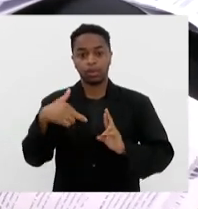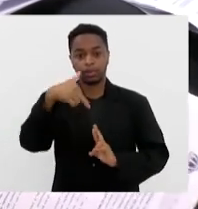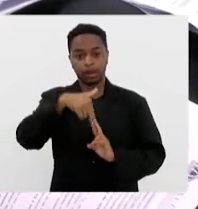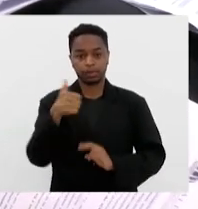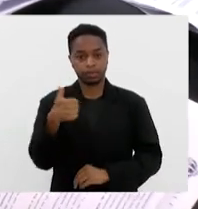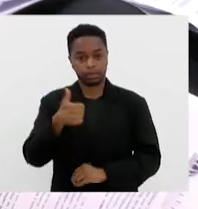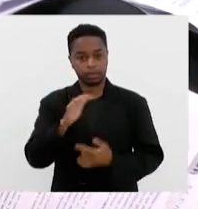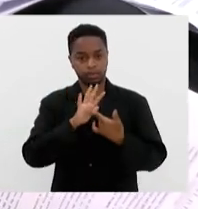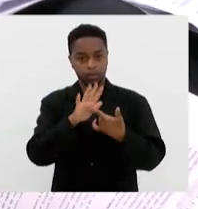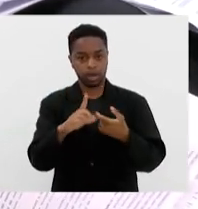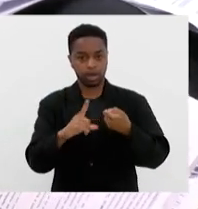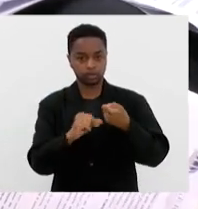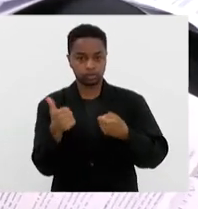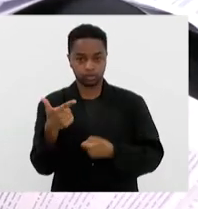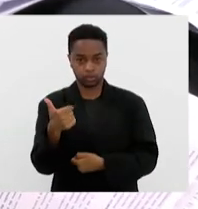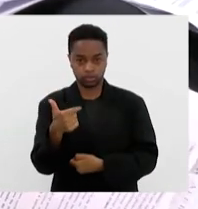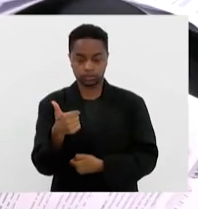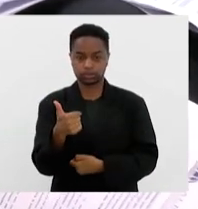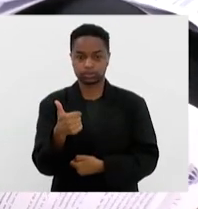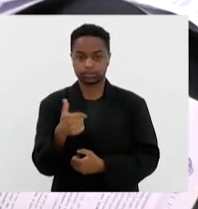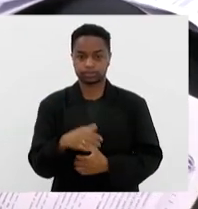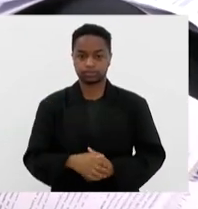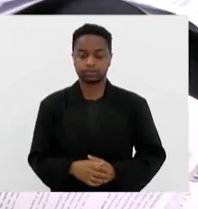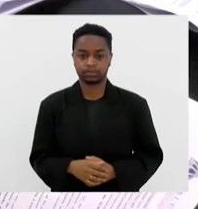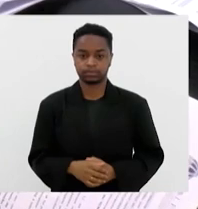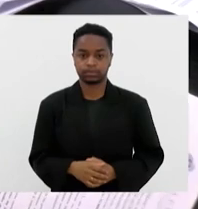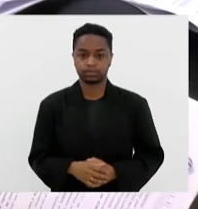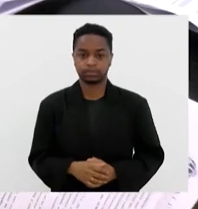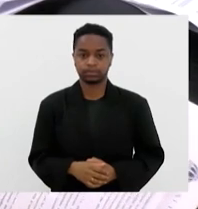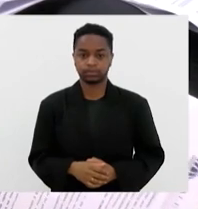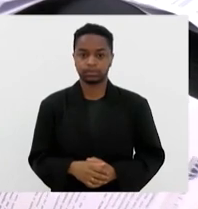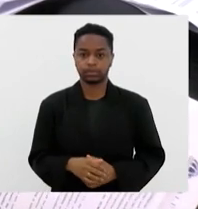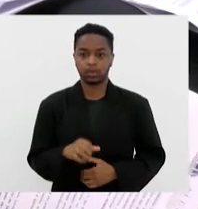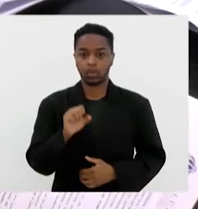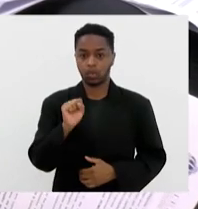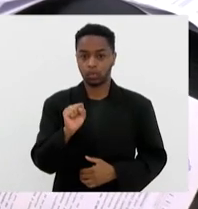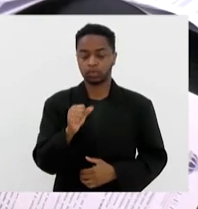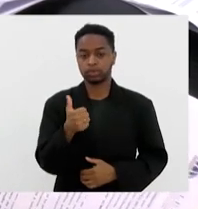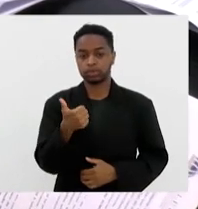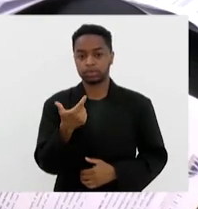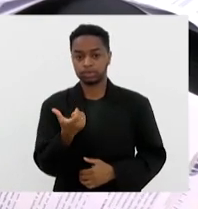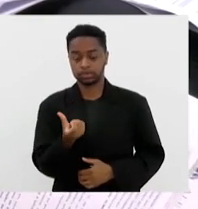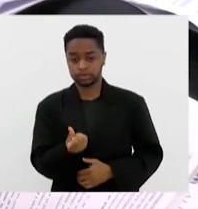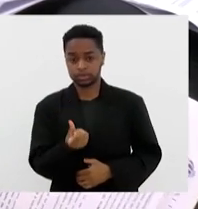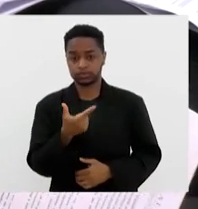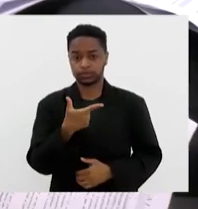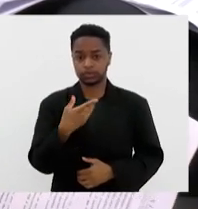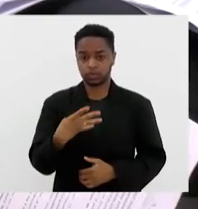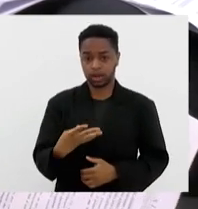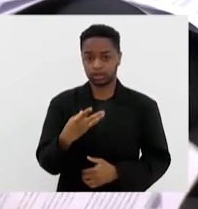artigo 12 da reforma tributária, de 8, 16, 24, 32, etc.,